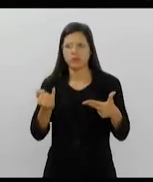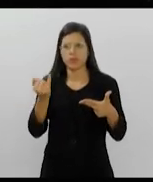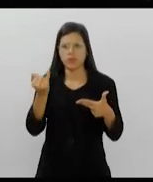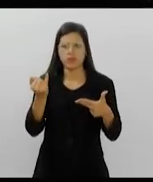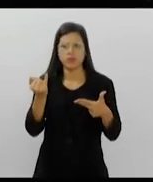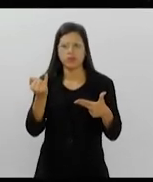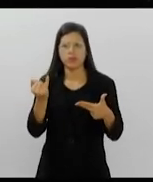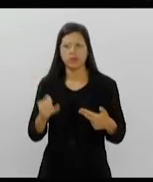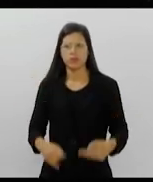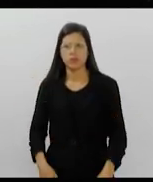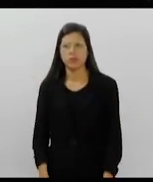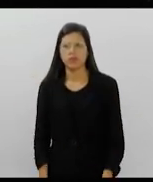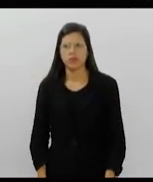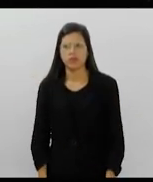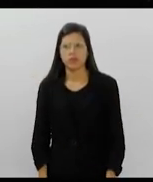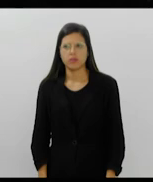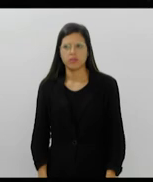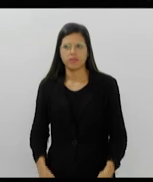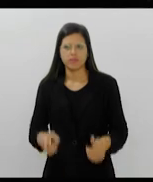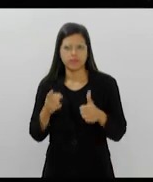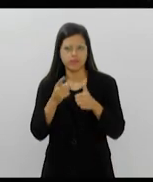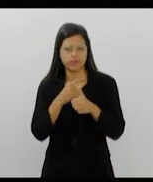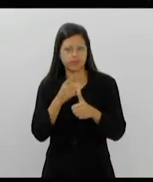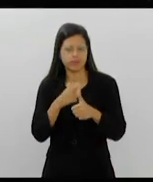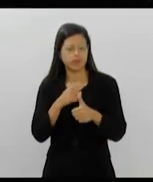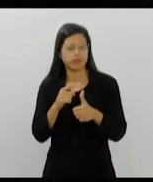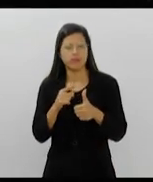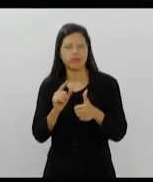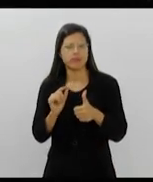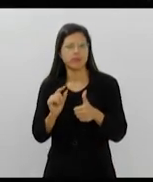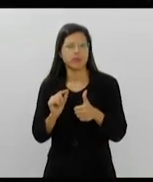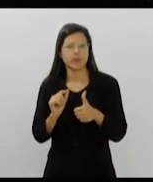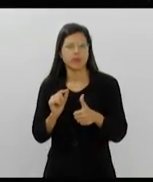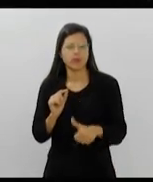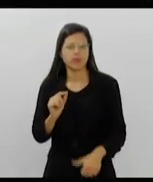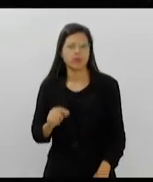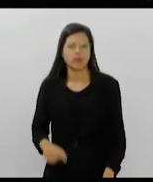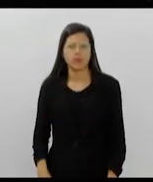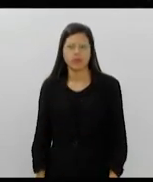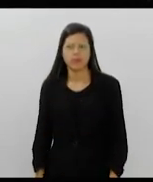importantíssimas. A primeira diz respeito